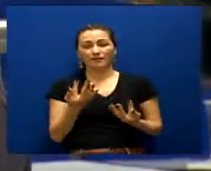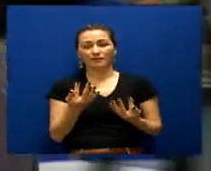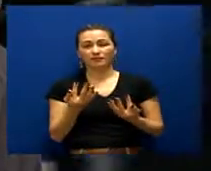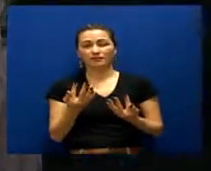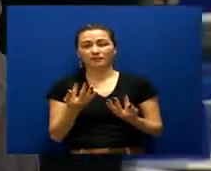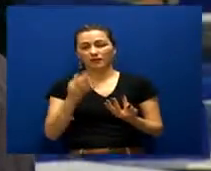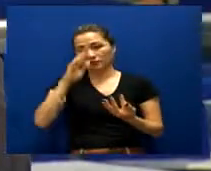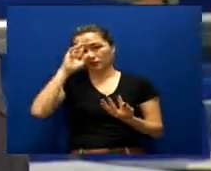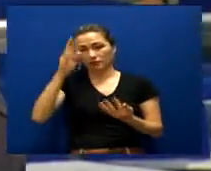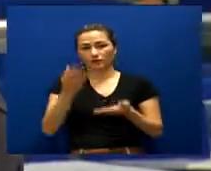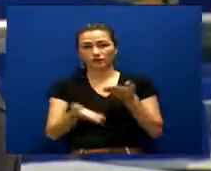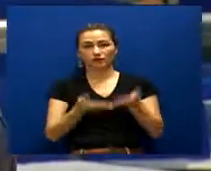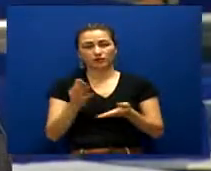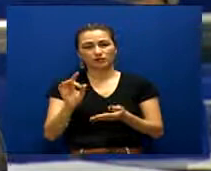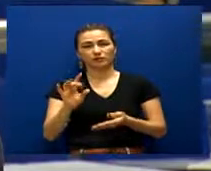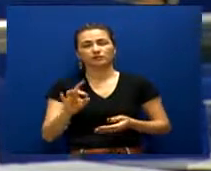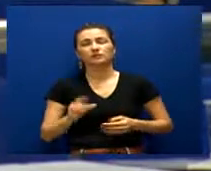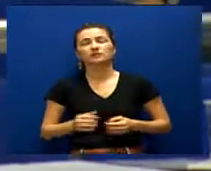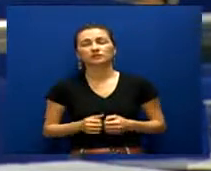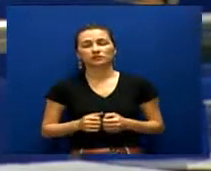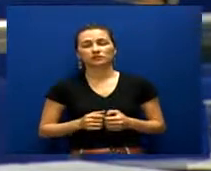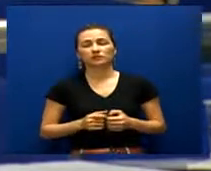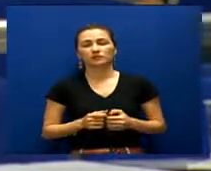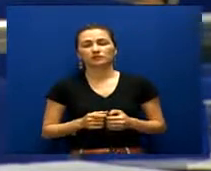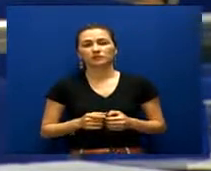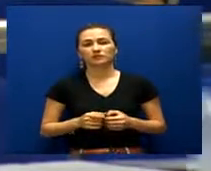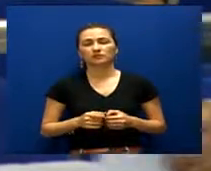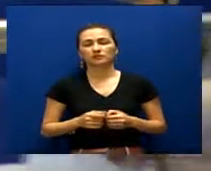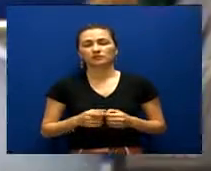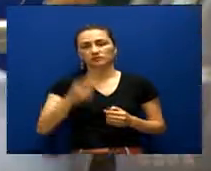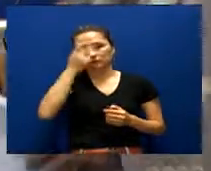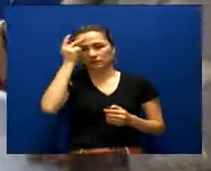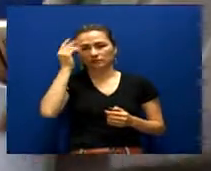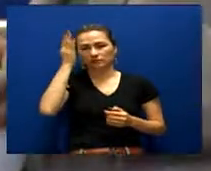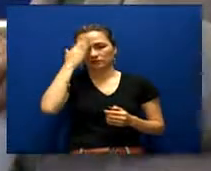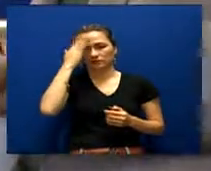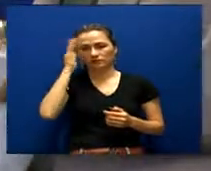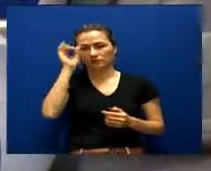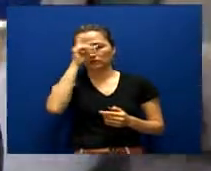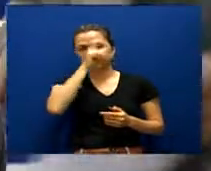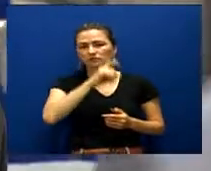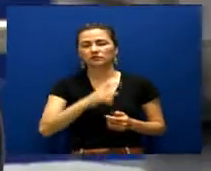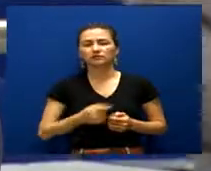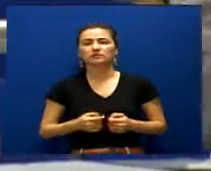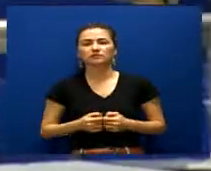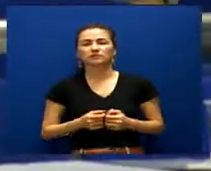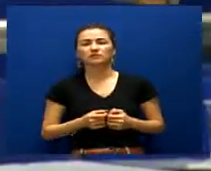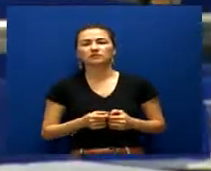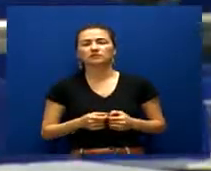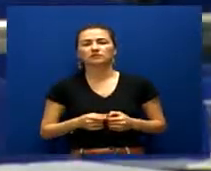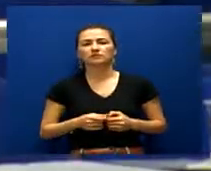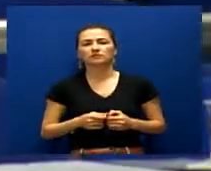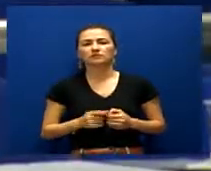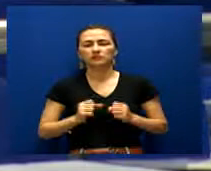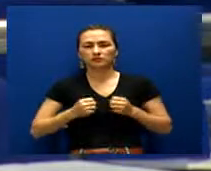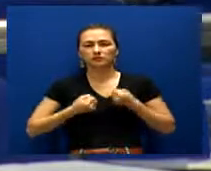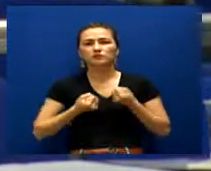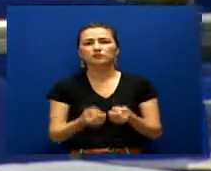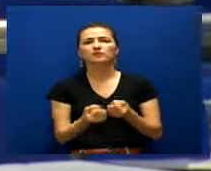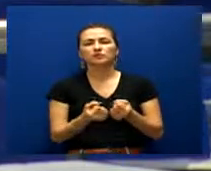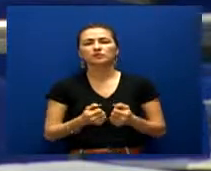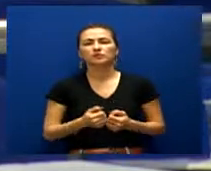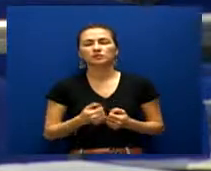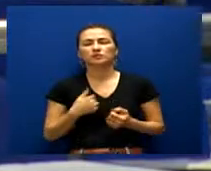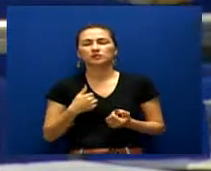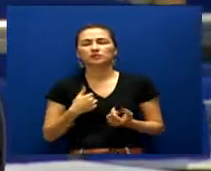deficiência múltipla em casa sabe a dificuldade, o custo, que isso é. Então, eu venho lutando por isso, estou